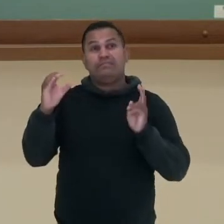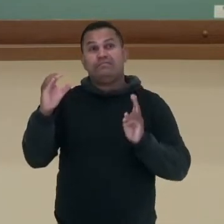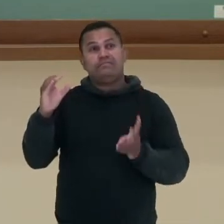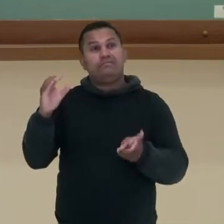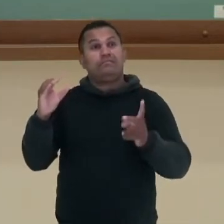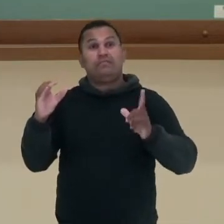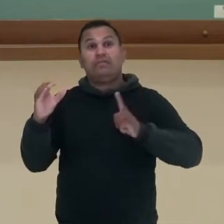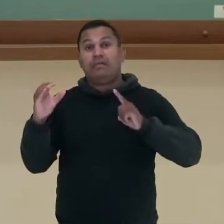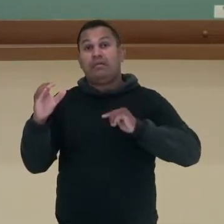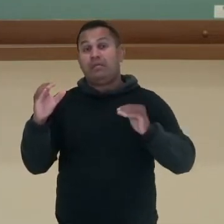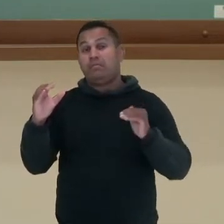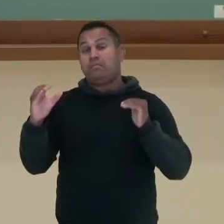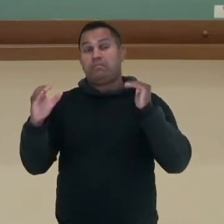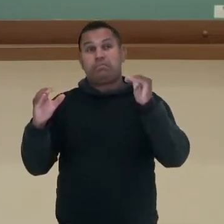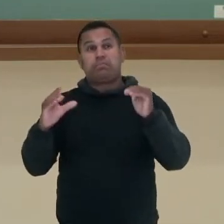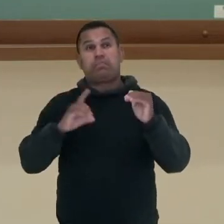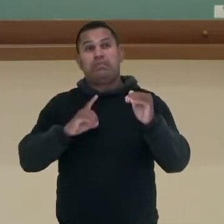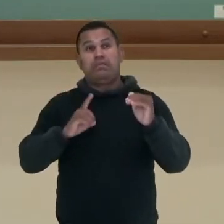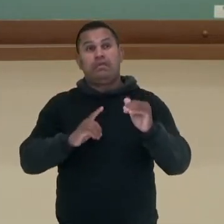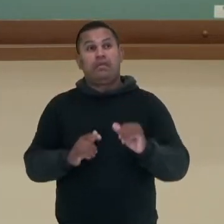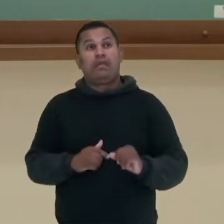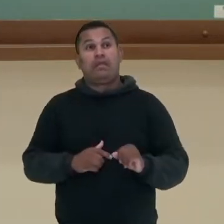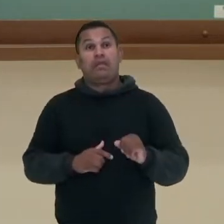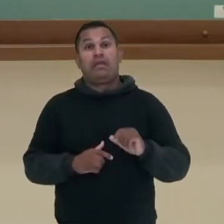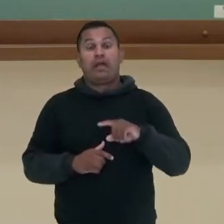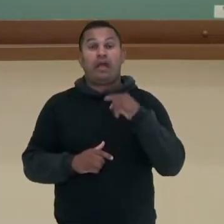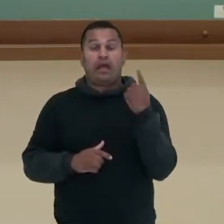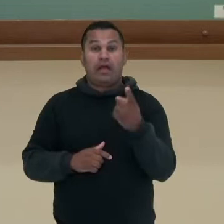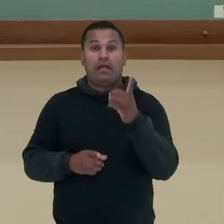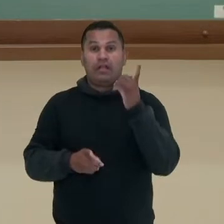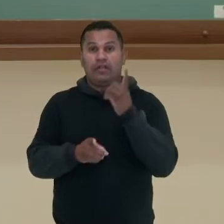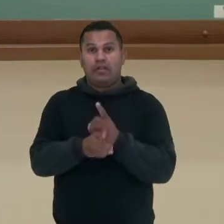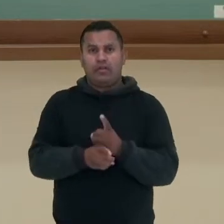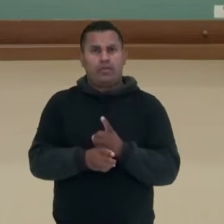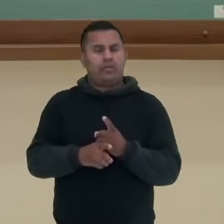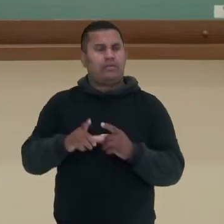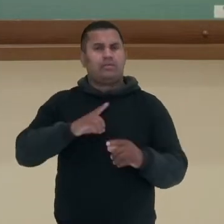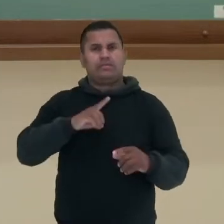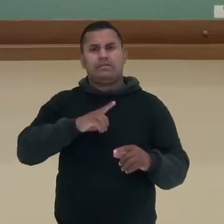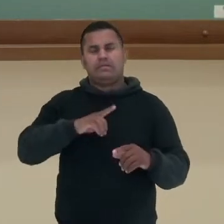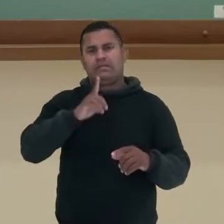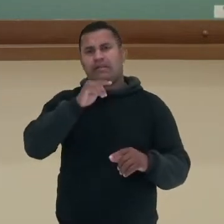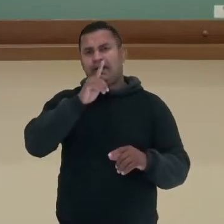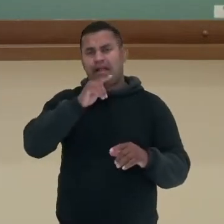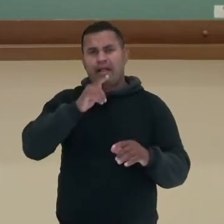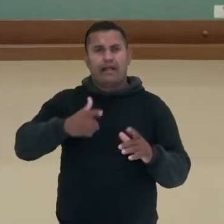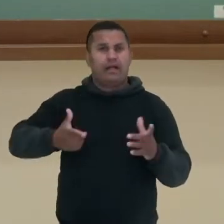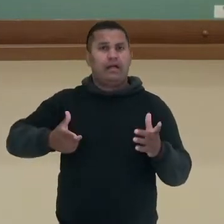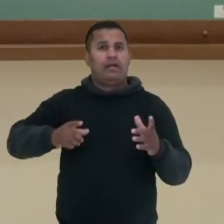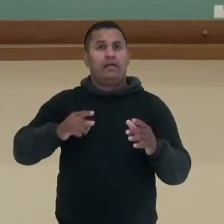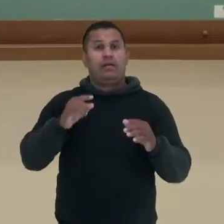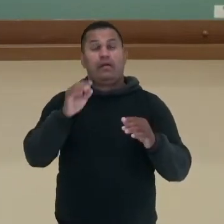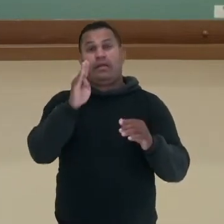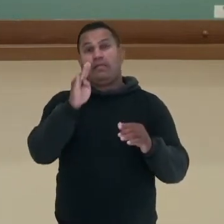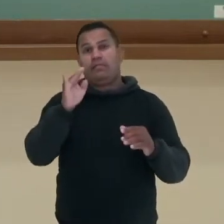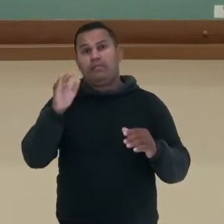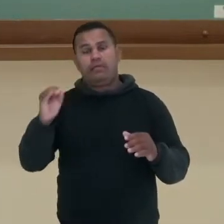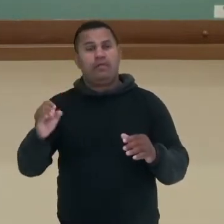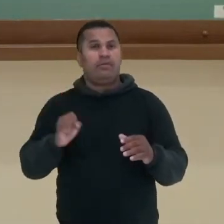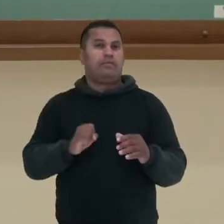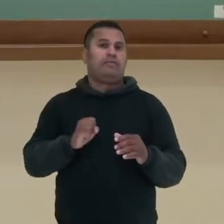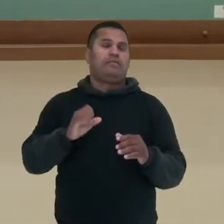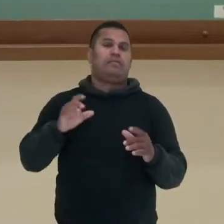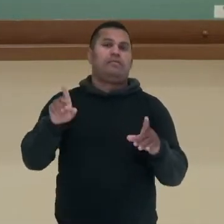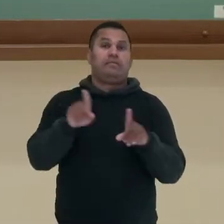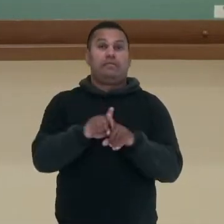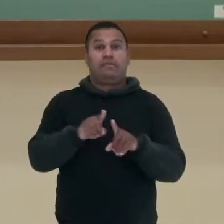ele está tanto na atmosfera, quanto na litosfera, quanto na biosfera, né? E também presente